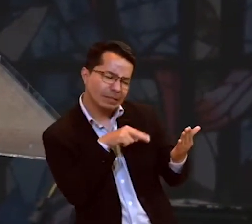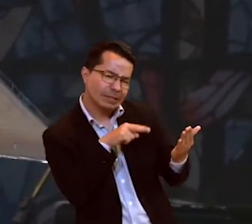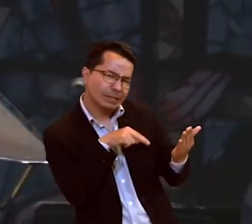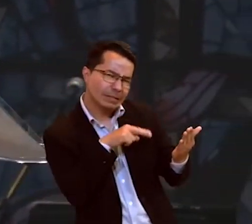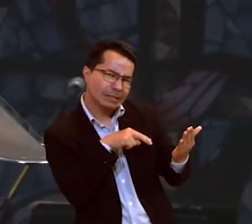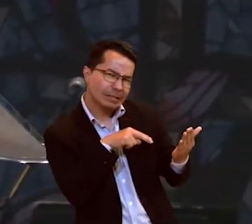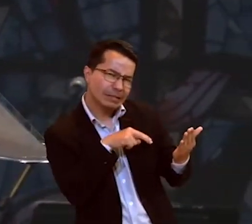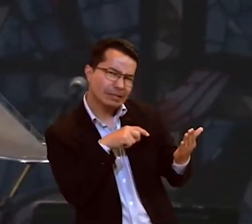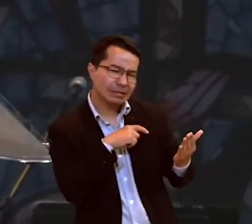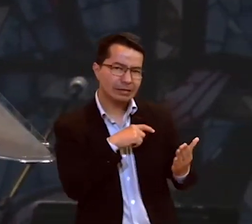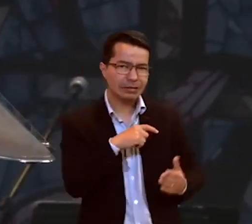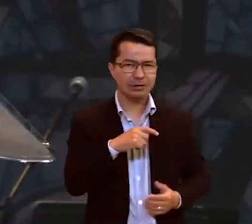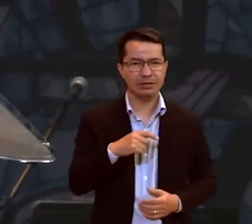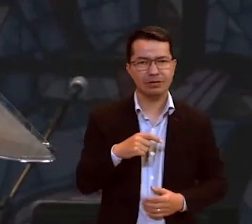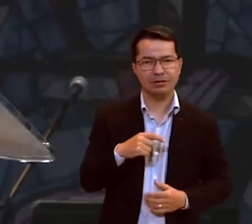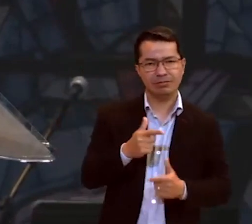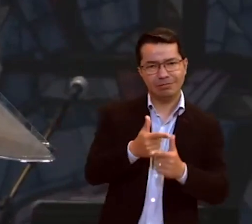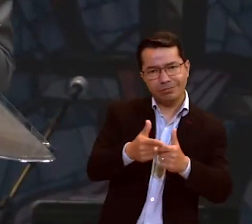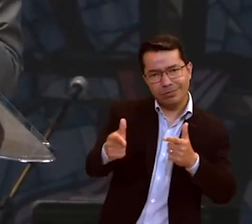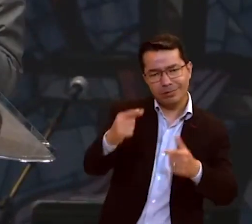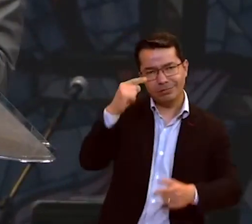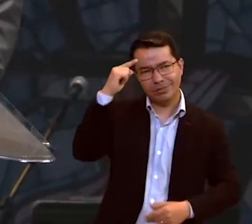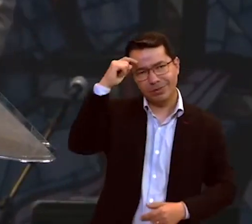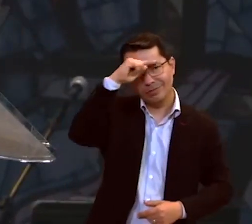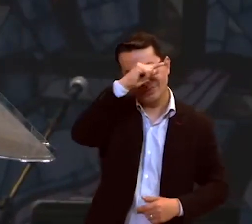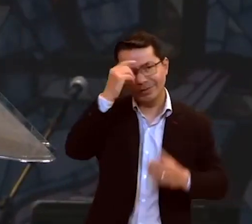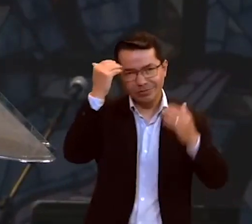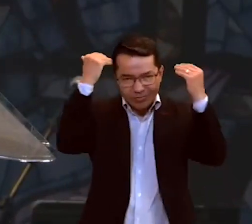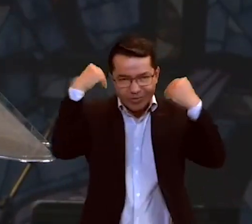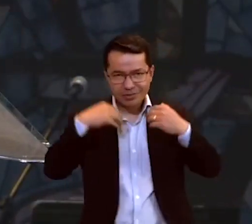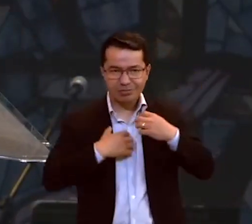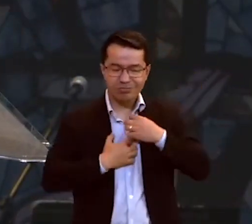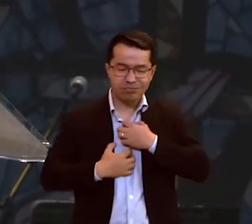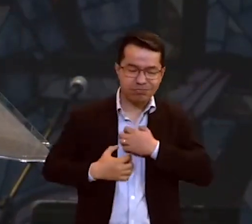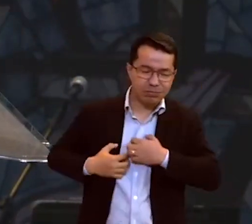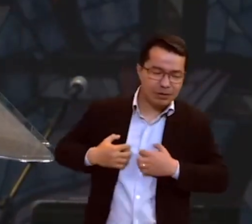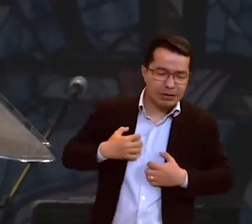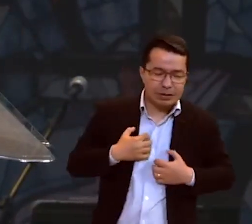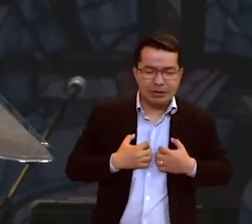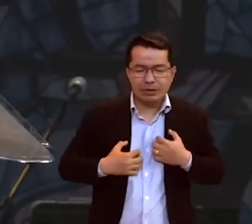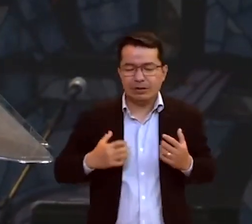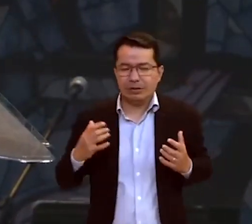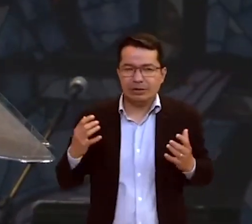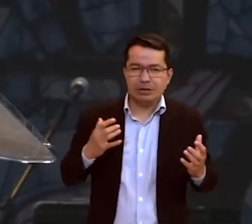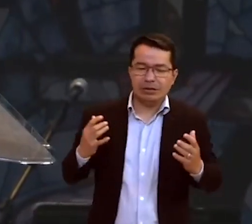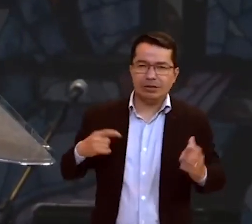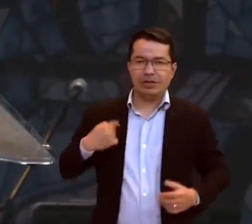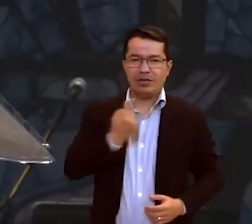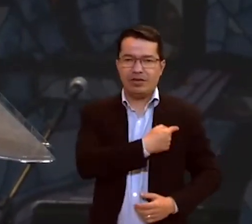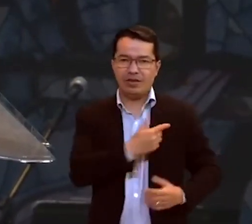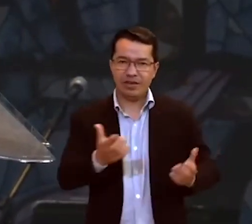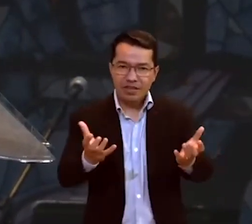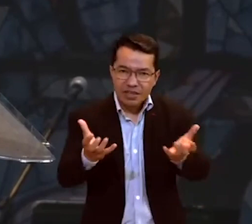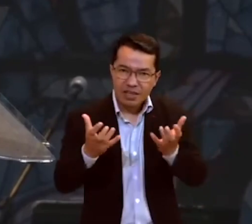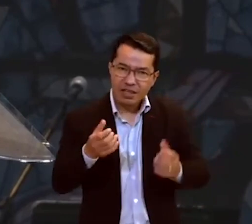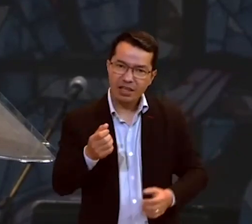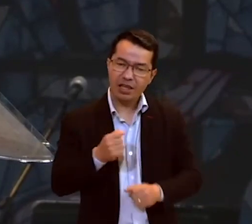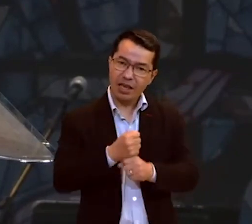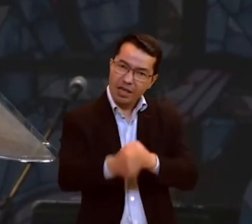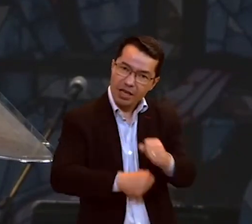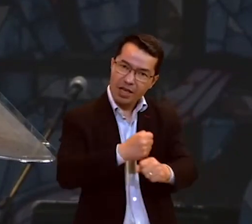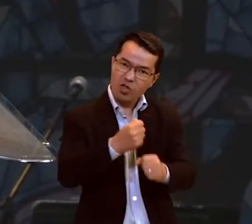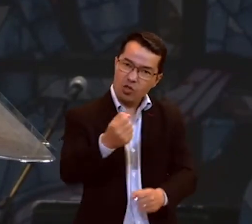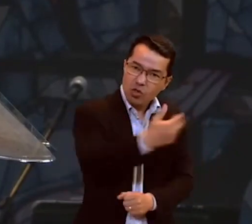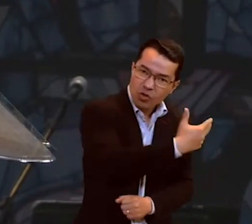provações, de problemas, de aflições do coração, mesmo quando é um ano que se começa. A gente gostaria que começasse tudo do zero, às vezes tudo novo, mas às vezes não é